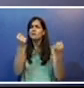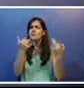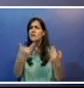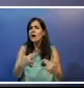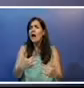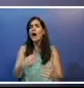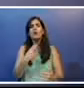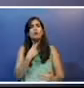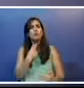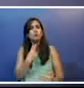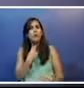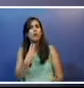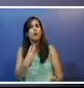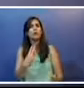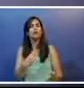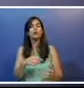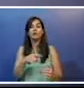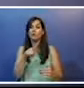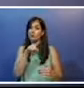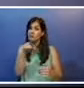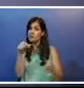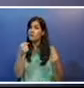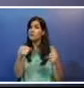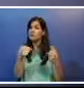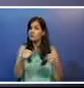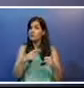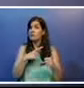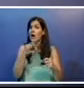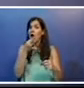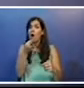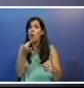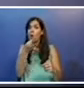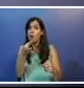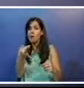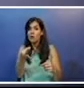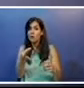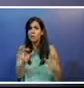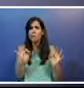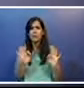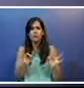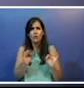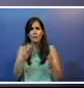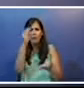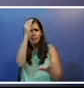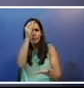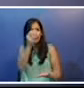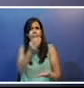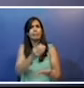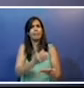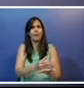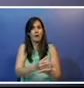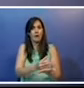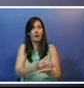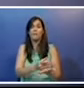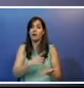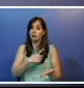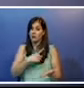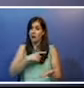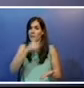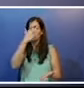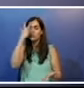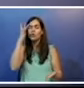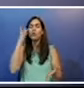Como é uma dissertação argumentativa, eu tenho que usar os meus argumentos muito plausíveis, muito sólidos, para tentar realmente